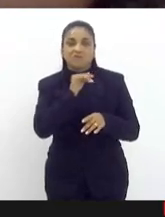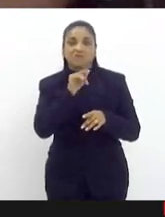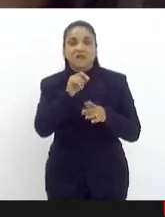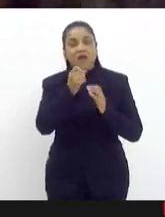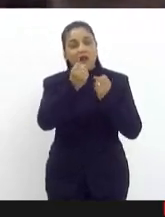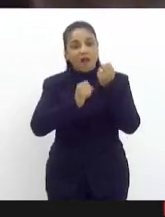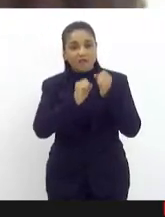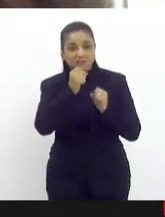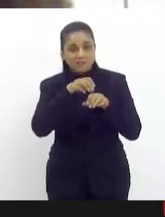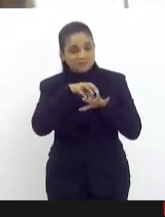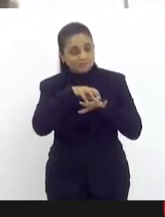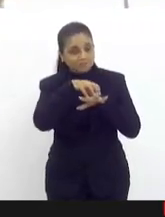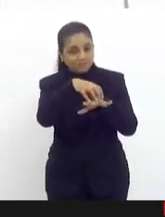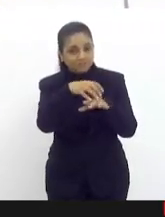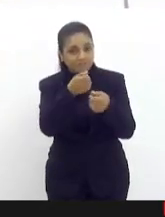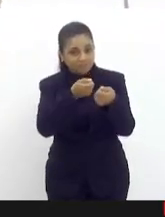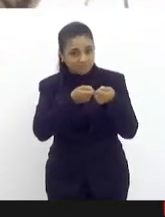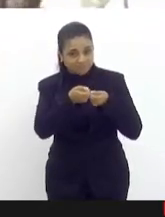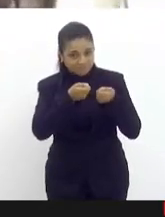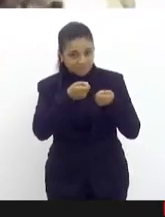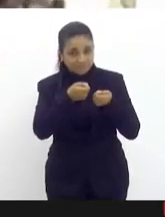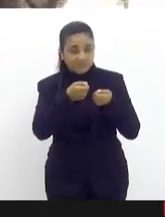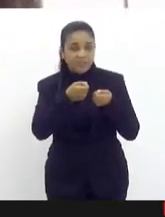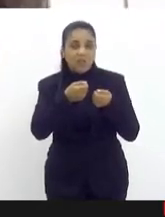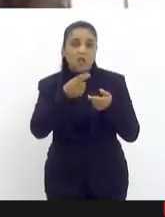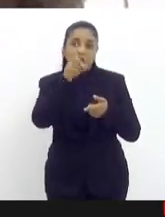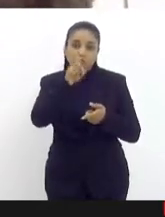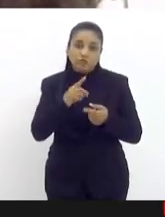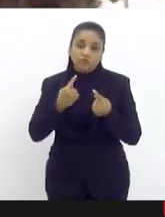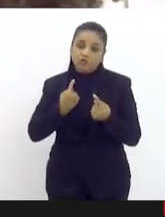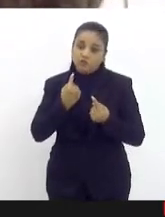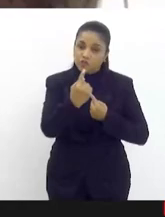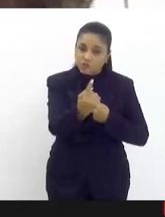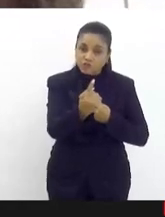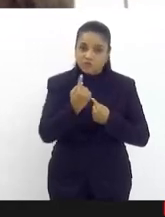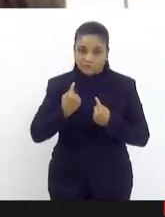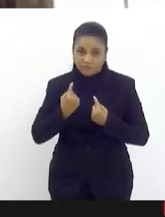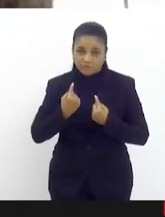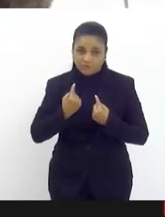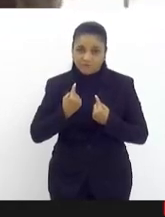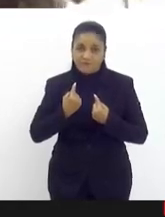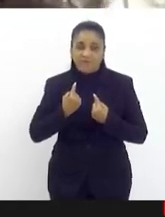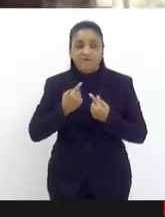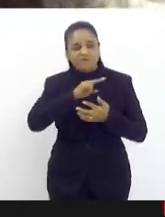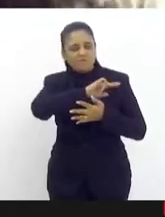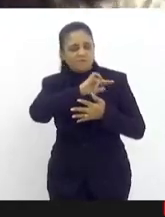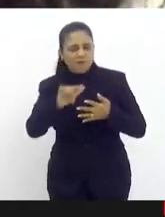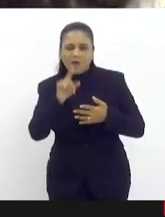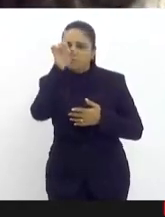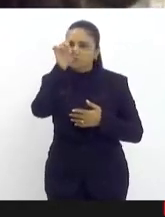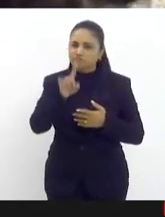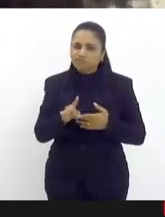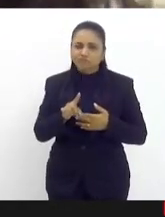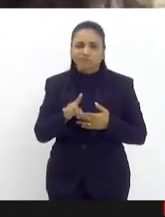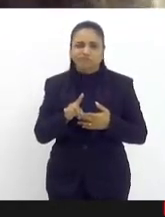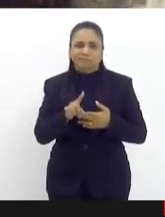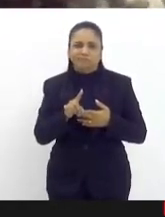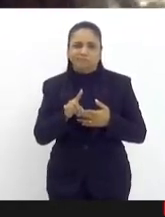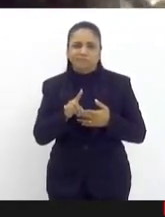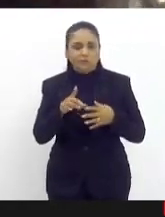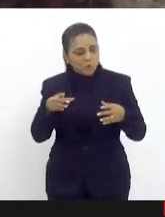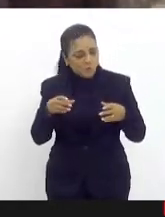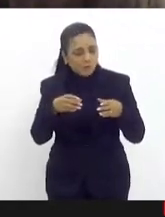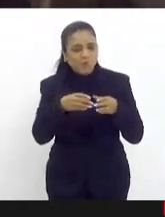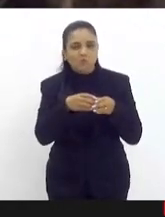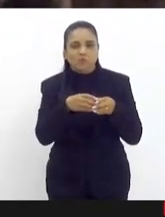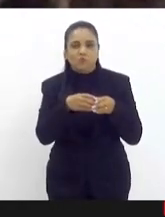de transportes é falar do direito de ir e vir, é falar de diversos direitos constituídos em conjunto,